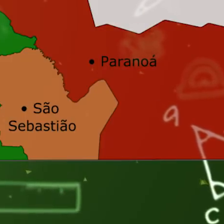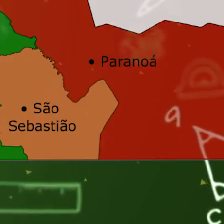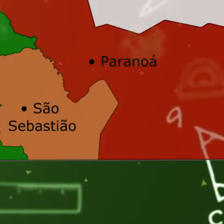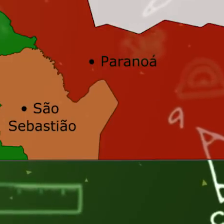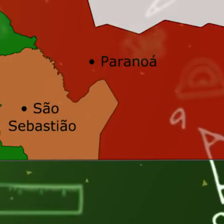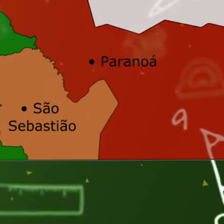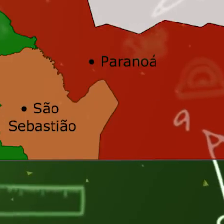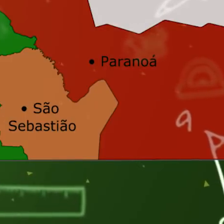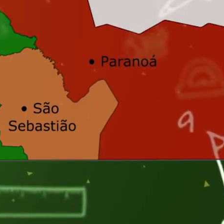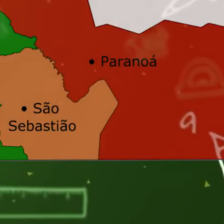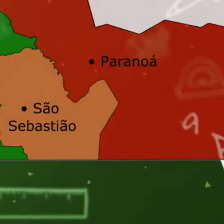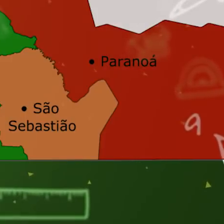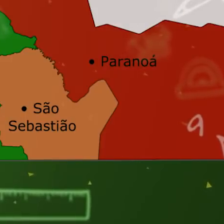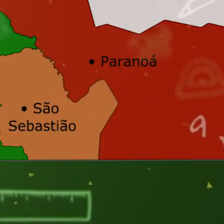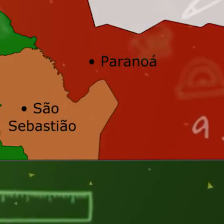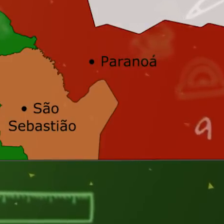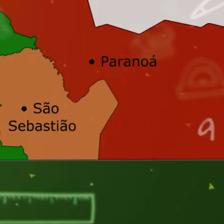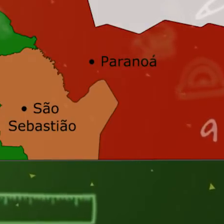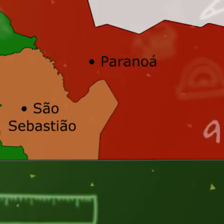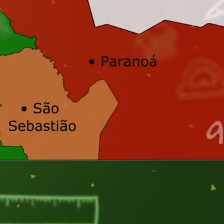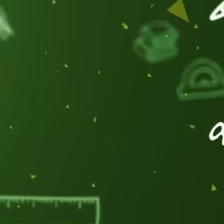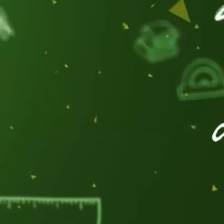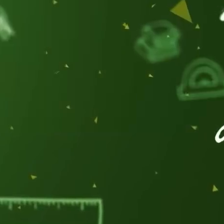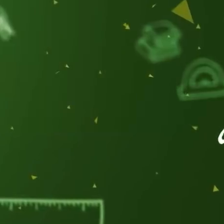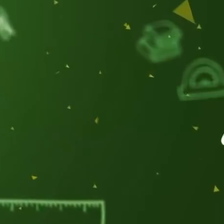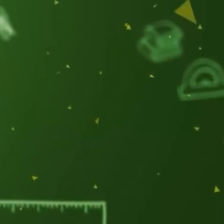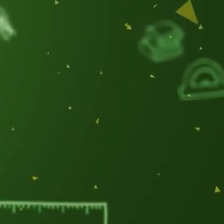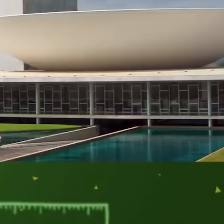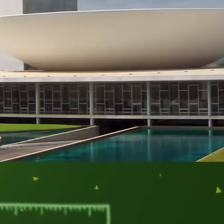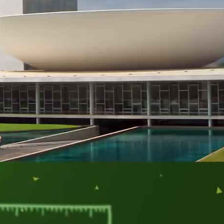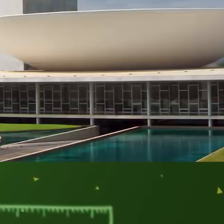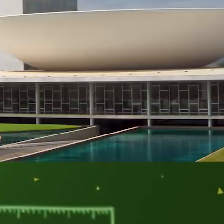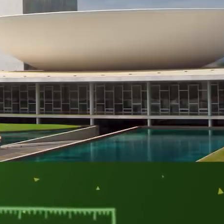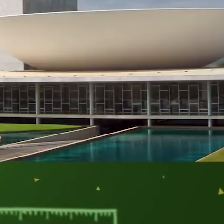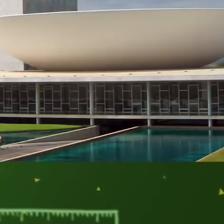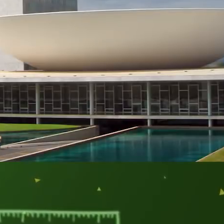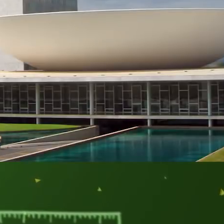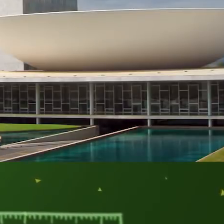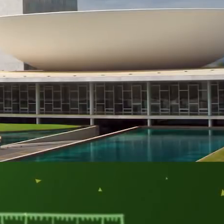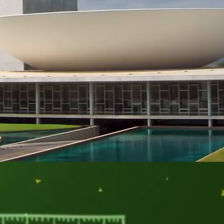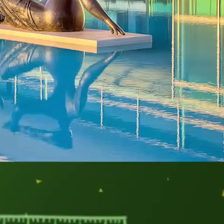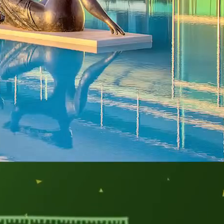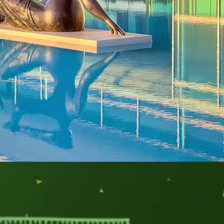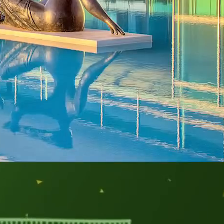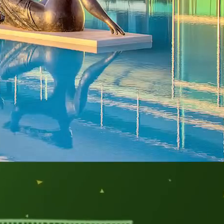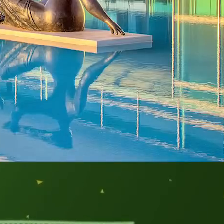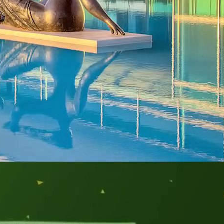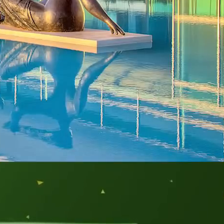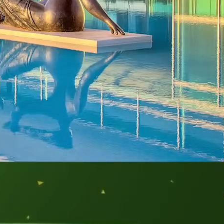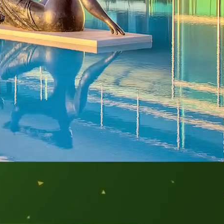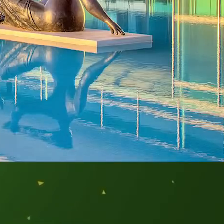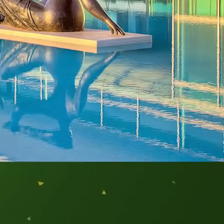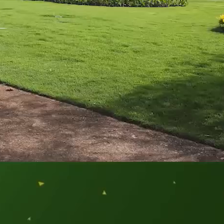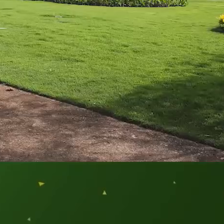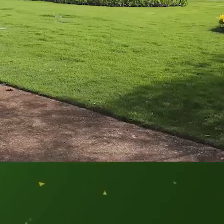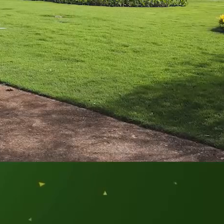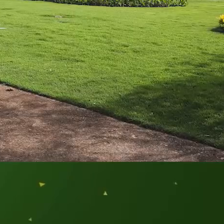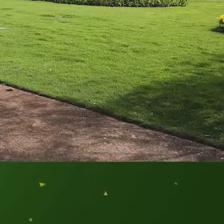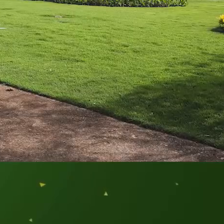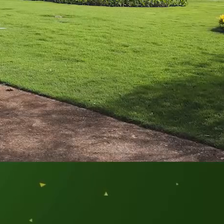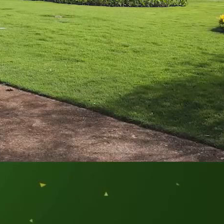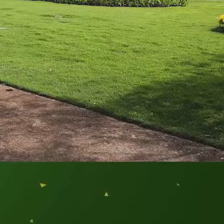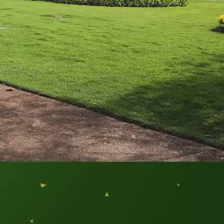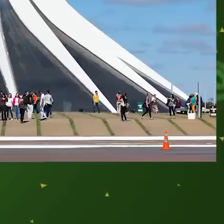por regiões administrativas e também é onde se localiza Brasília.